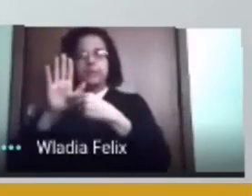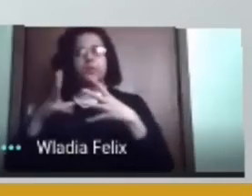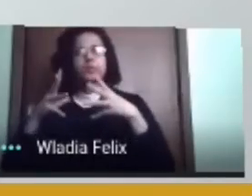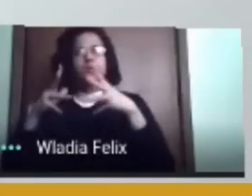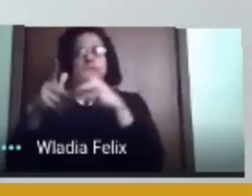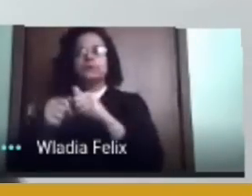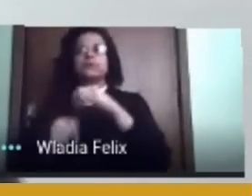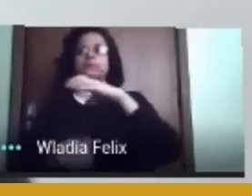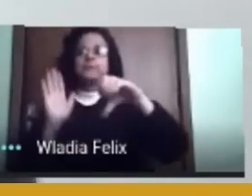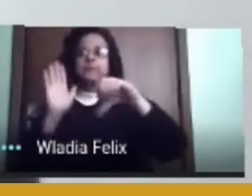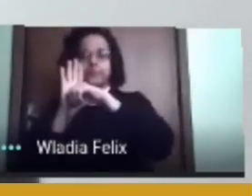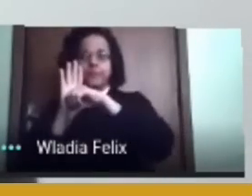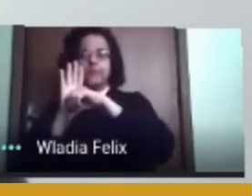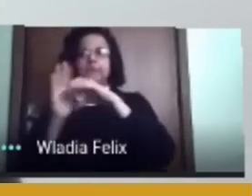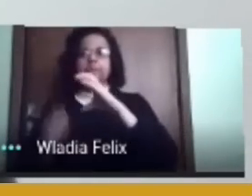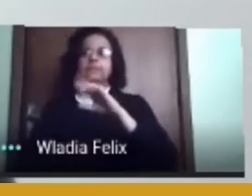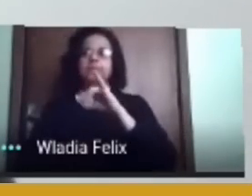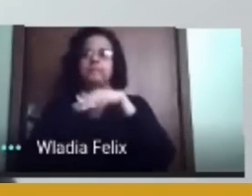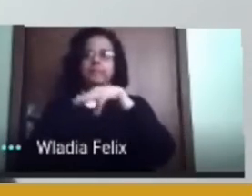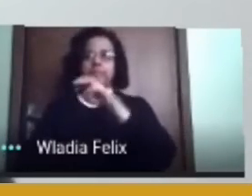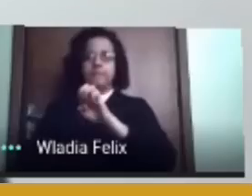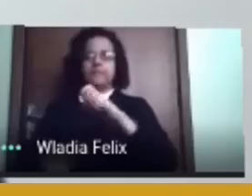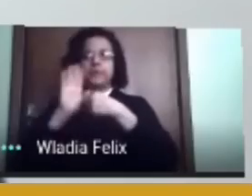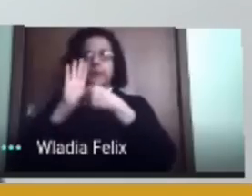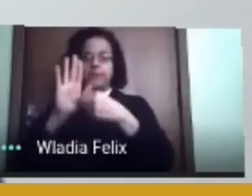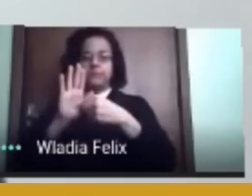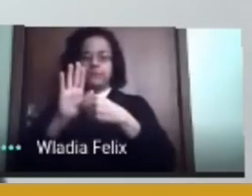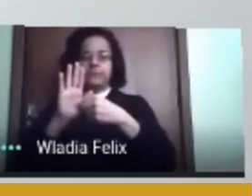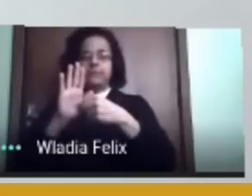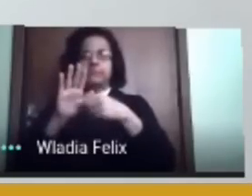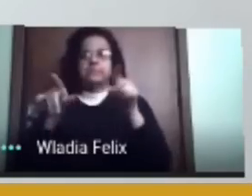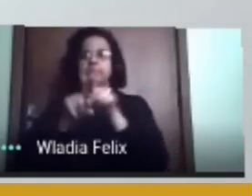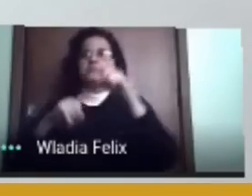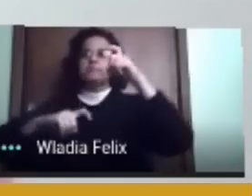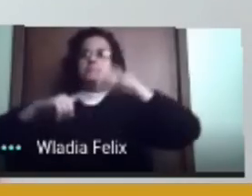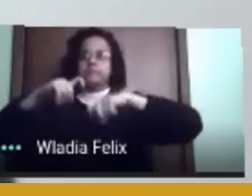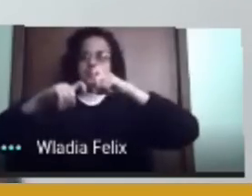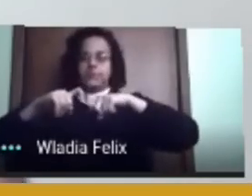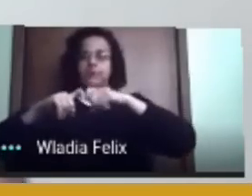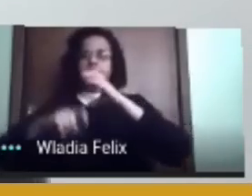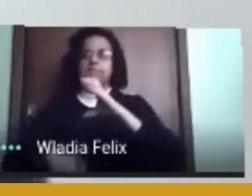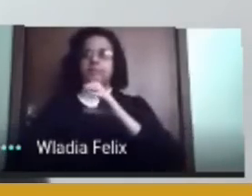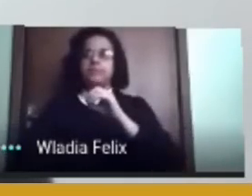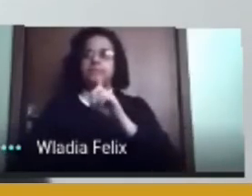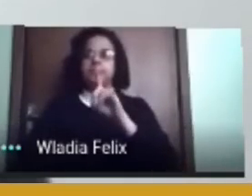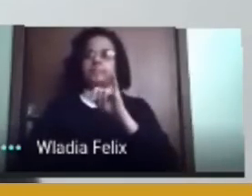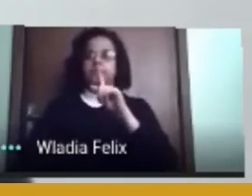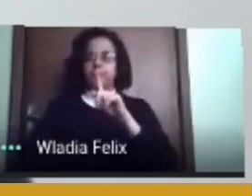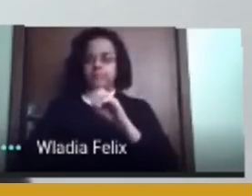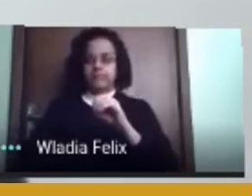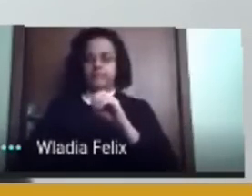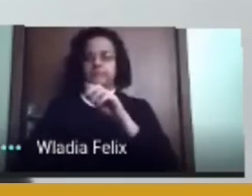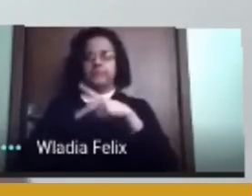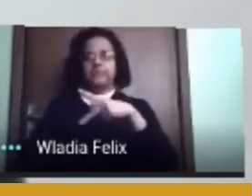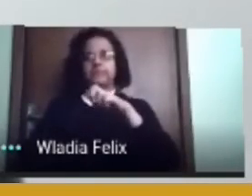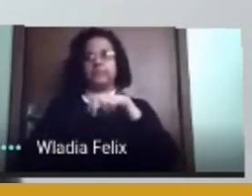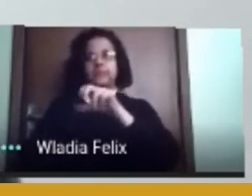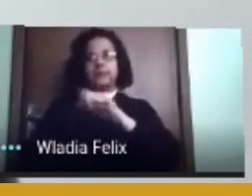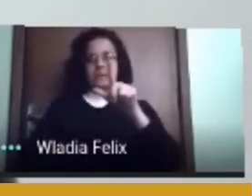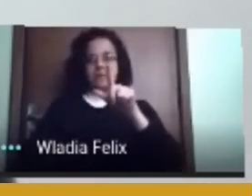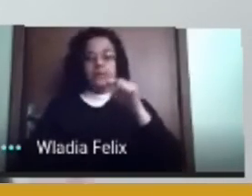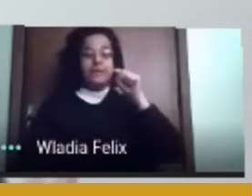sexualidade no nosso Código Penal. E a pedofilia não é crime. Ah, professor, mas você está dizendo então que quem pratica a